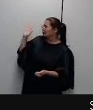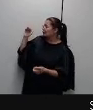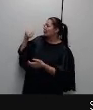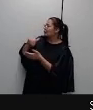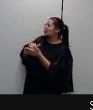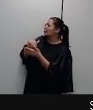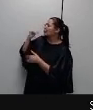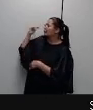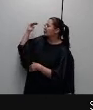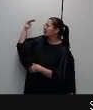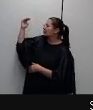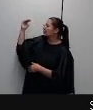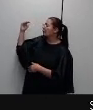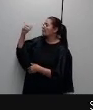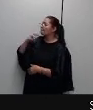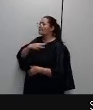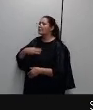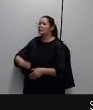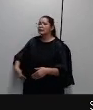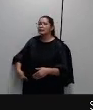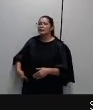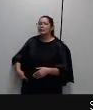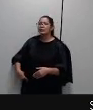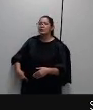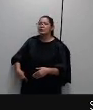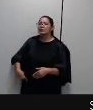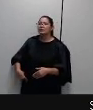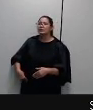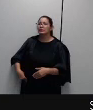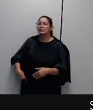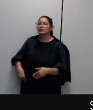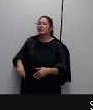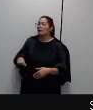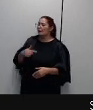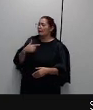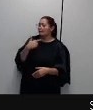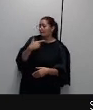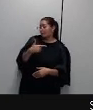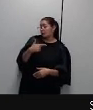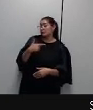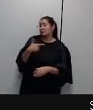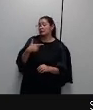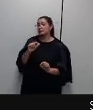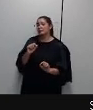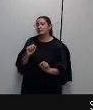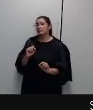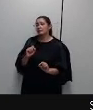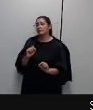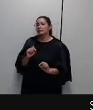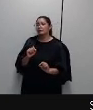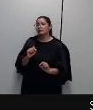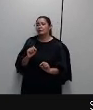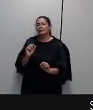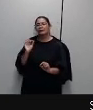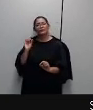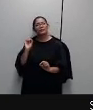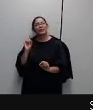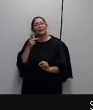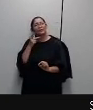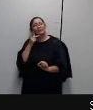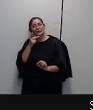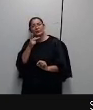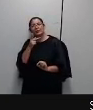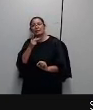Benedito faz os ponta dois ovos eu acho que seremos A Caça e vamos conhecer o nosso